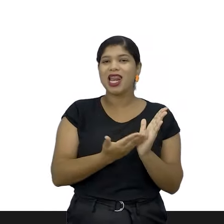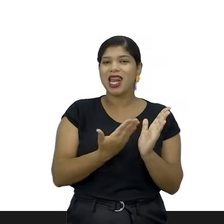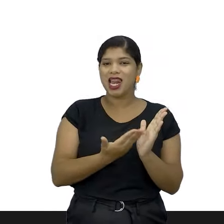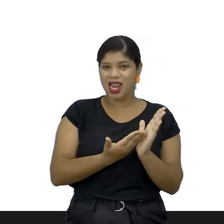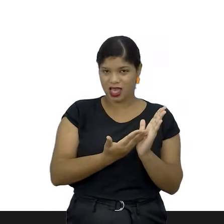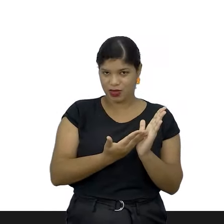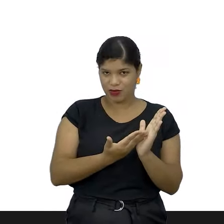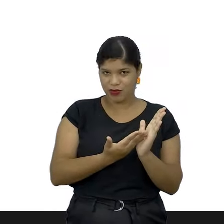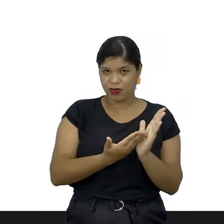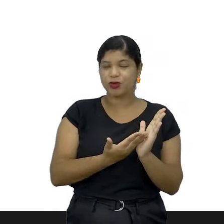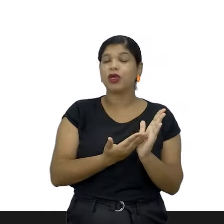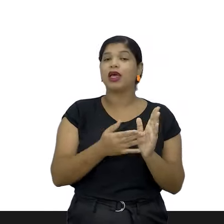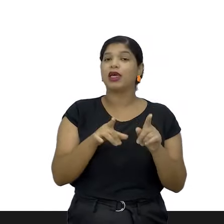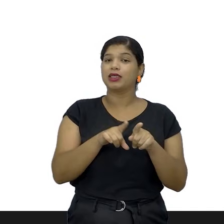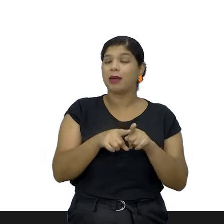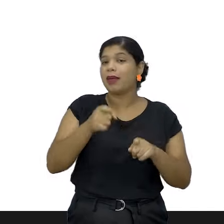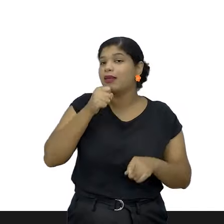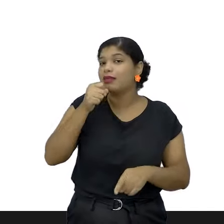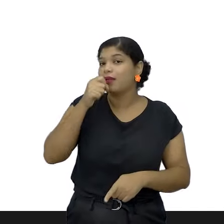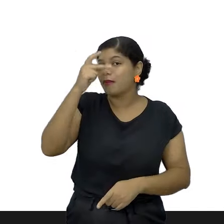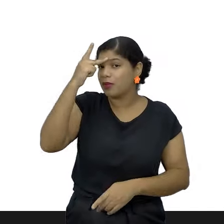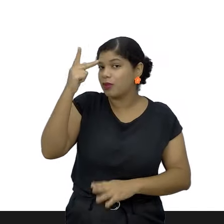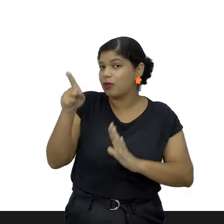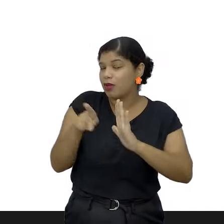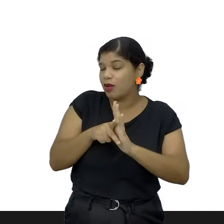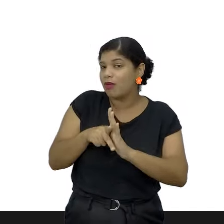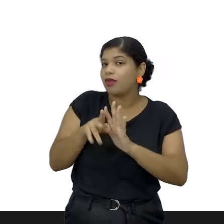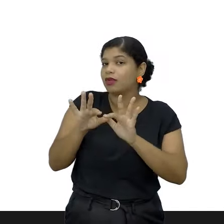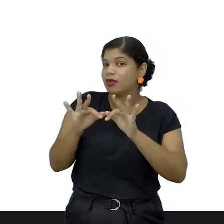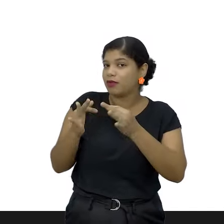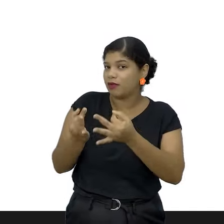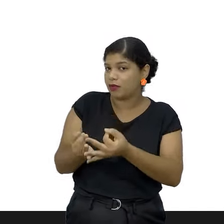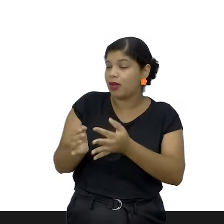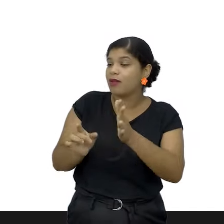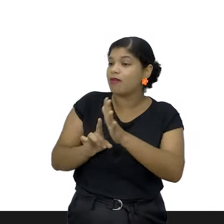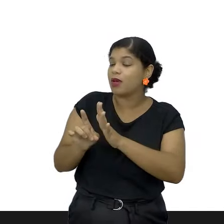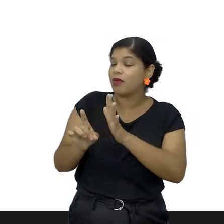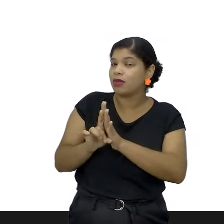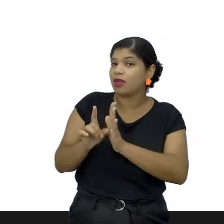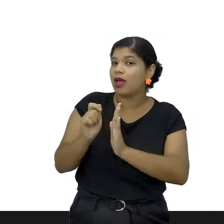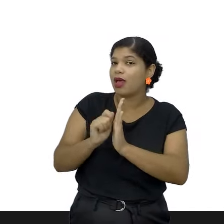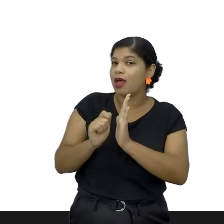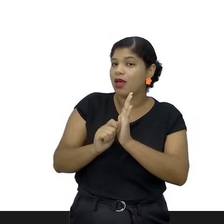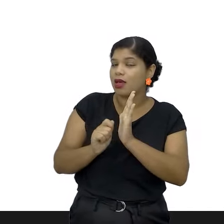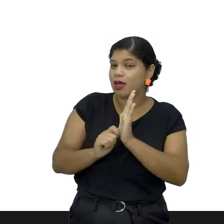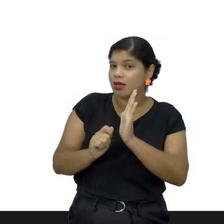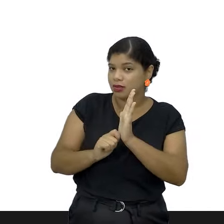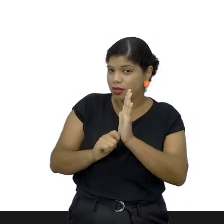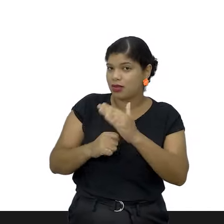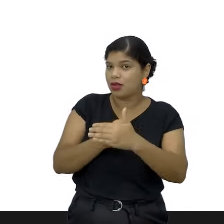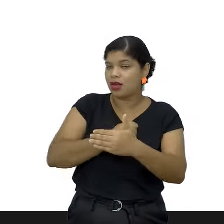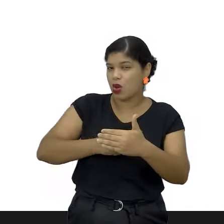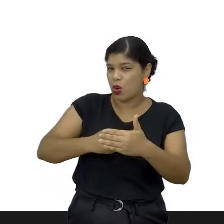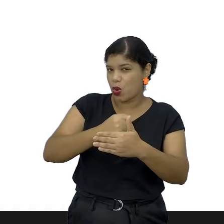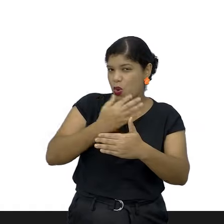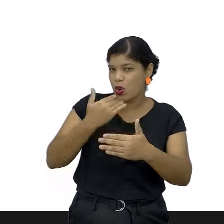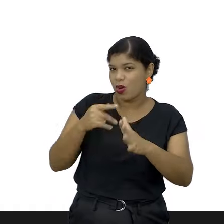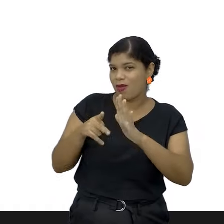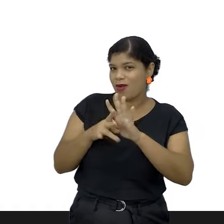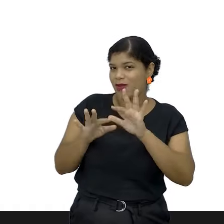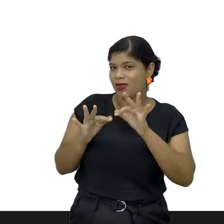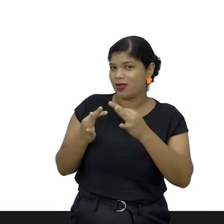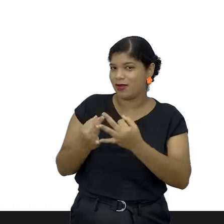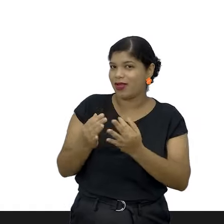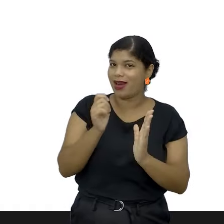entrevistar um familiar para trazer essa receita. Então, na atividade 1, os estudantes vão socializar